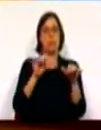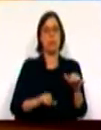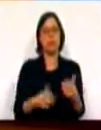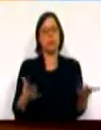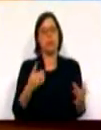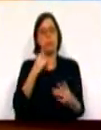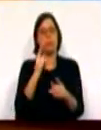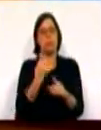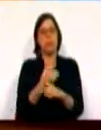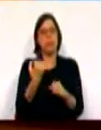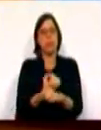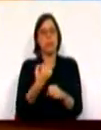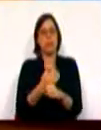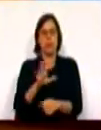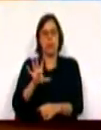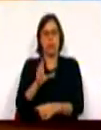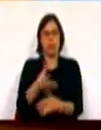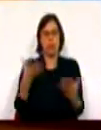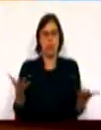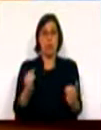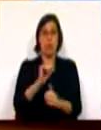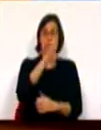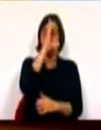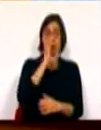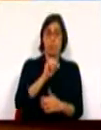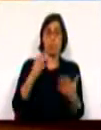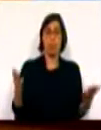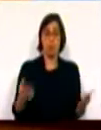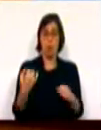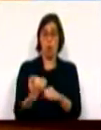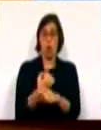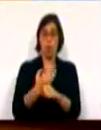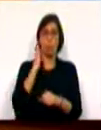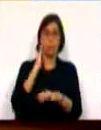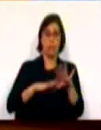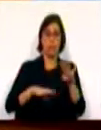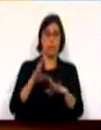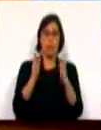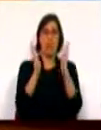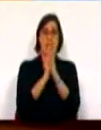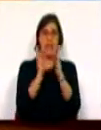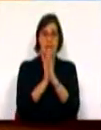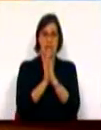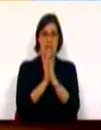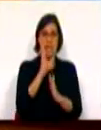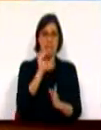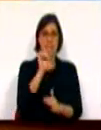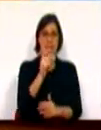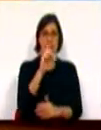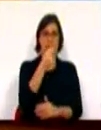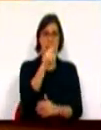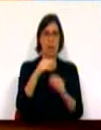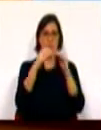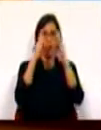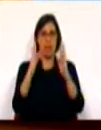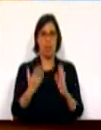com o protagonismo dos serviços regionais do seu Ministério, pelas obras que estão a ser realizadas nas igrejas na Igreja de Santo Antão e no Templo